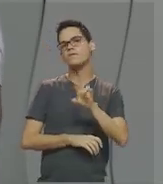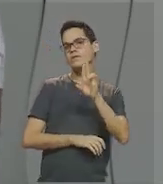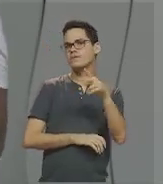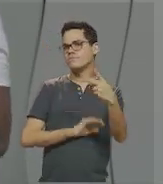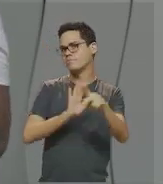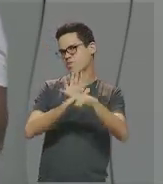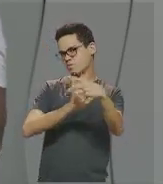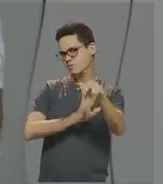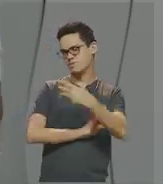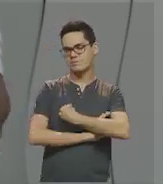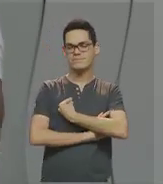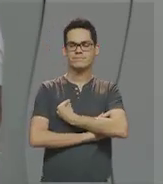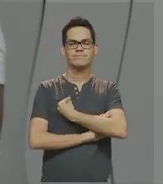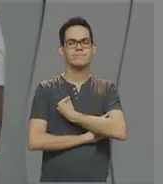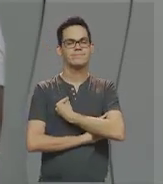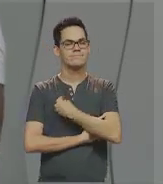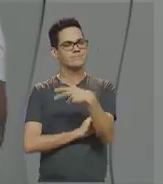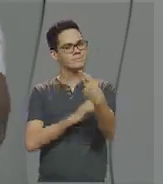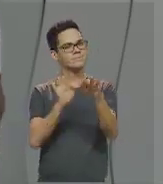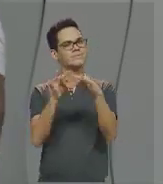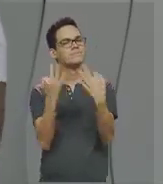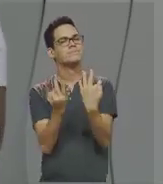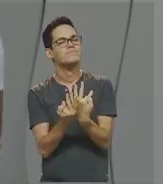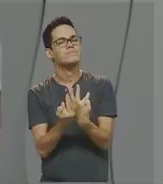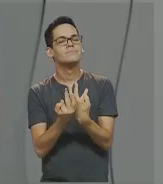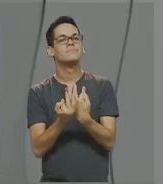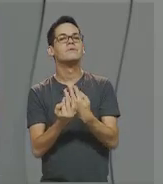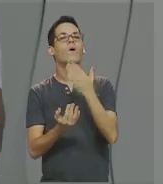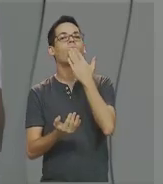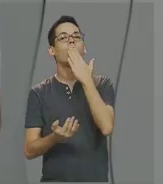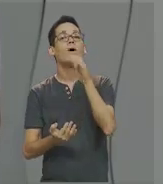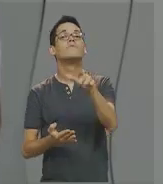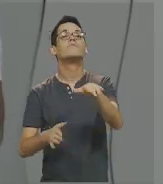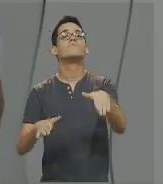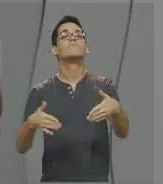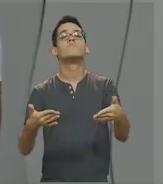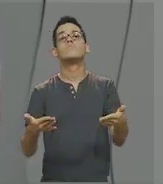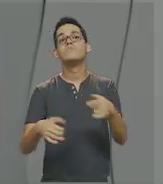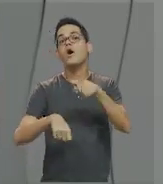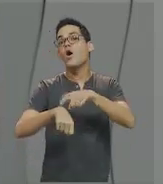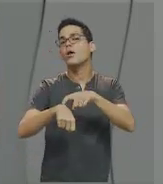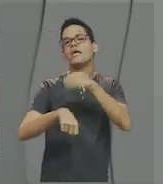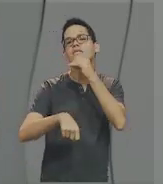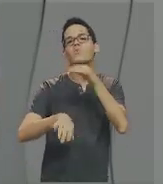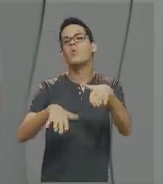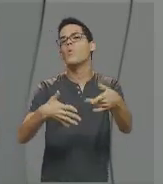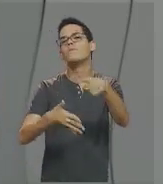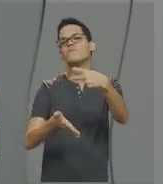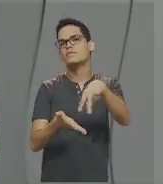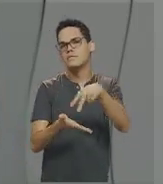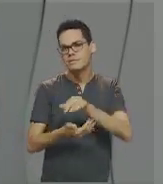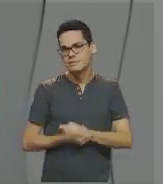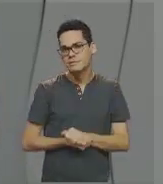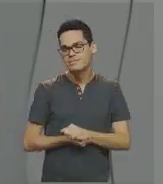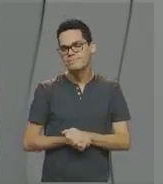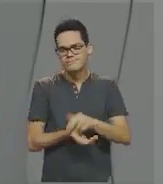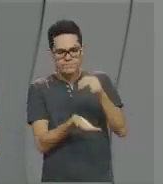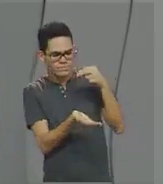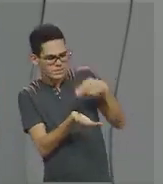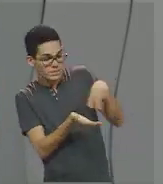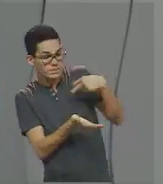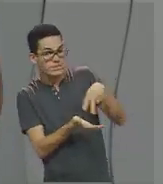dentro talvez da sua própria família, em que momentos você dança. E você vai perceber que essa dança que